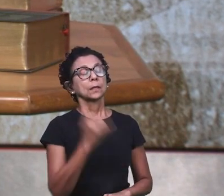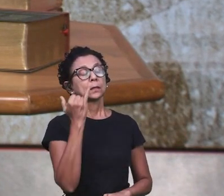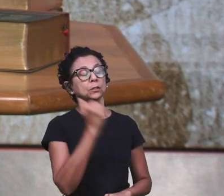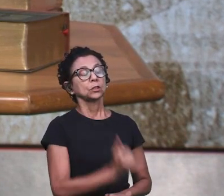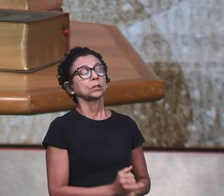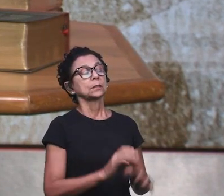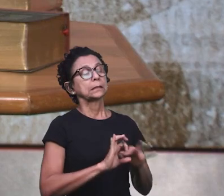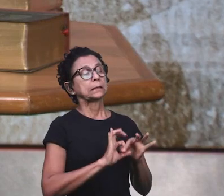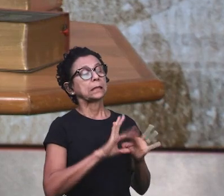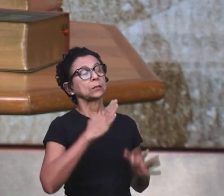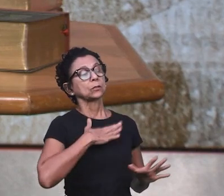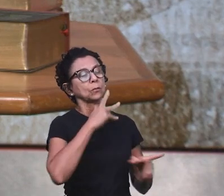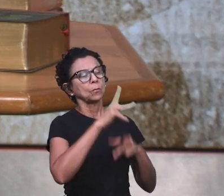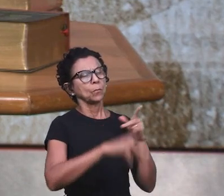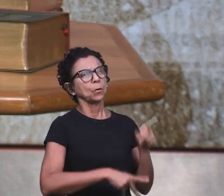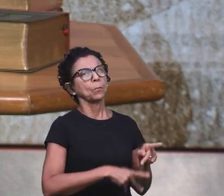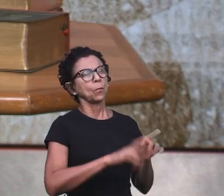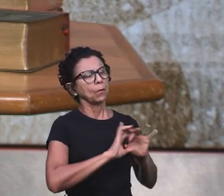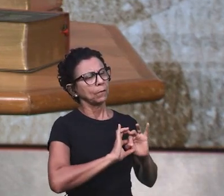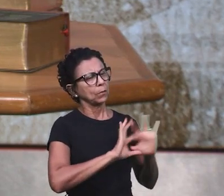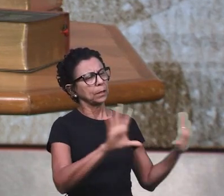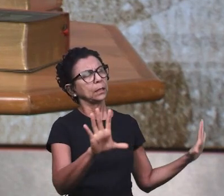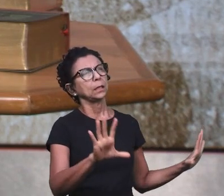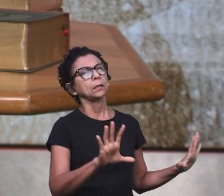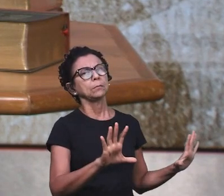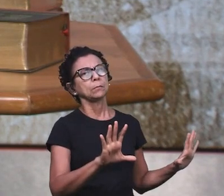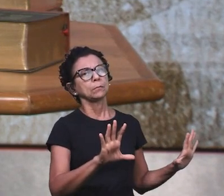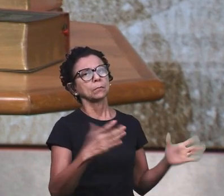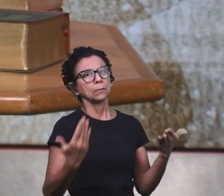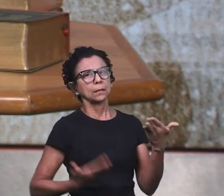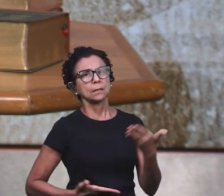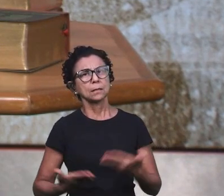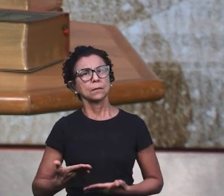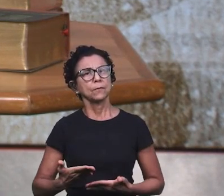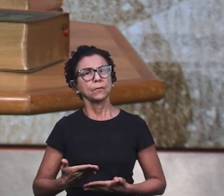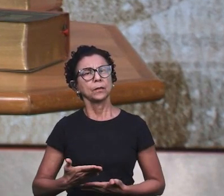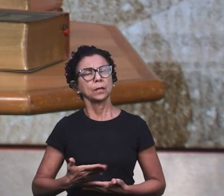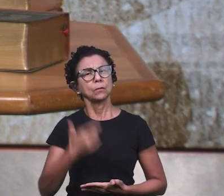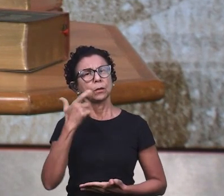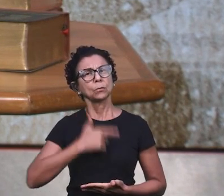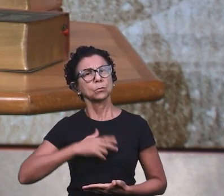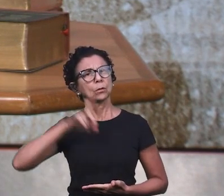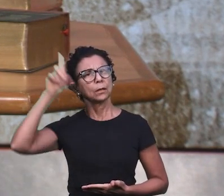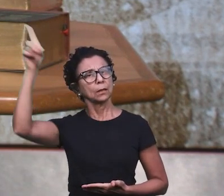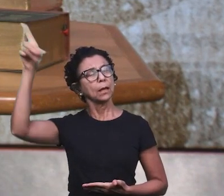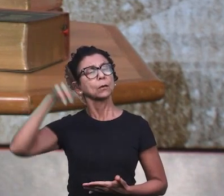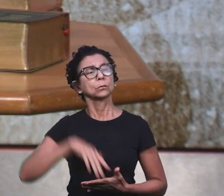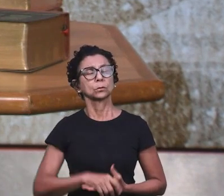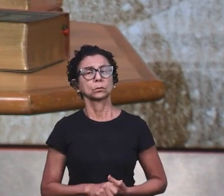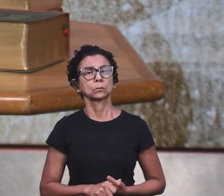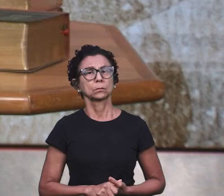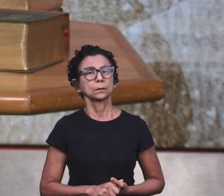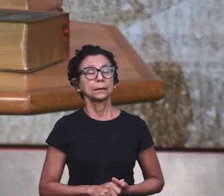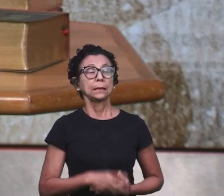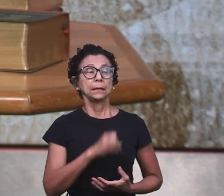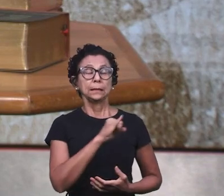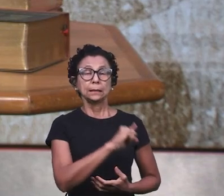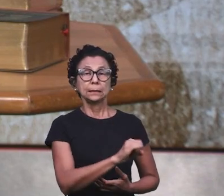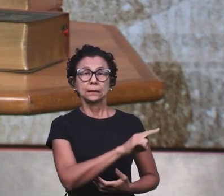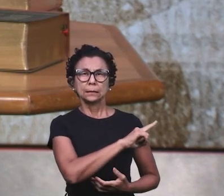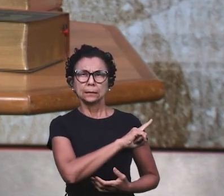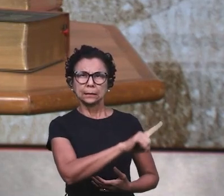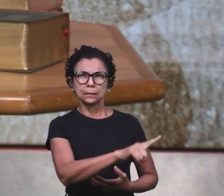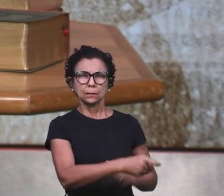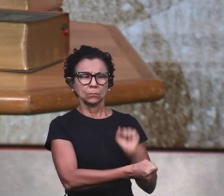meu povo para que me sirva. E se recusares deixá-lo ir, eis que ferirei com